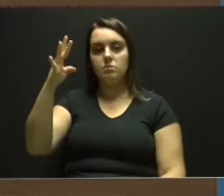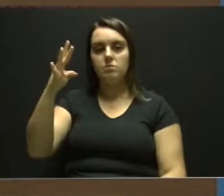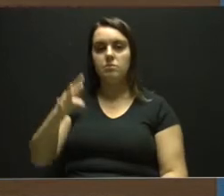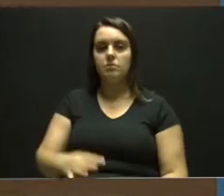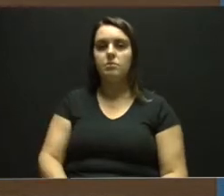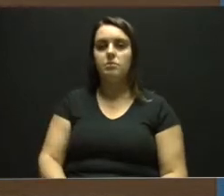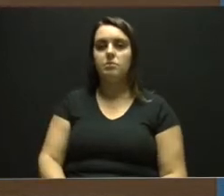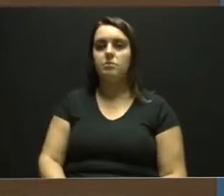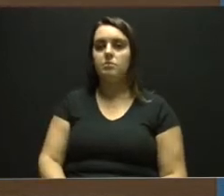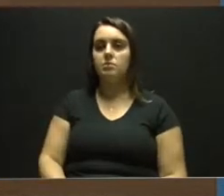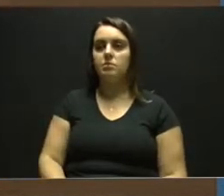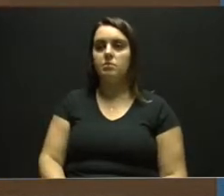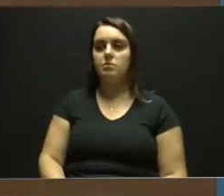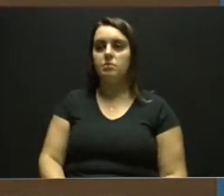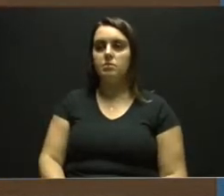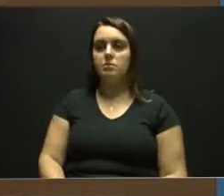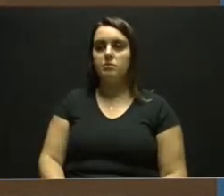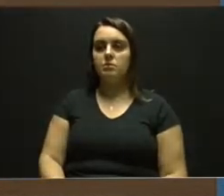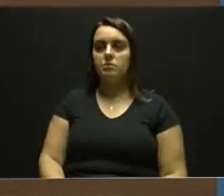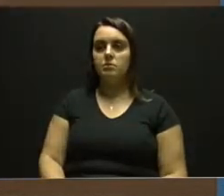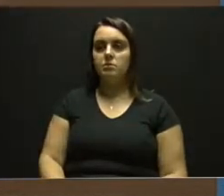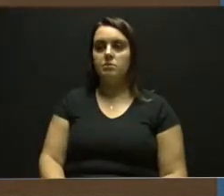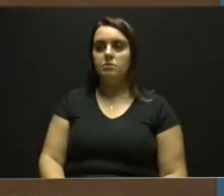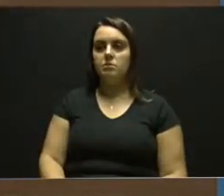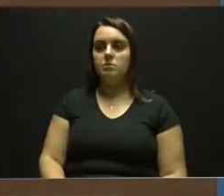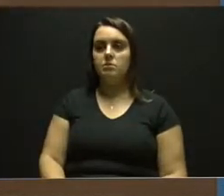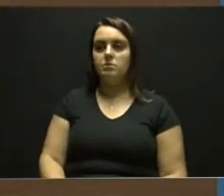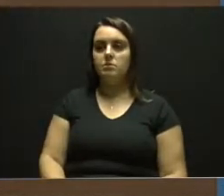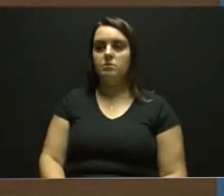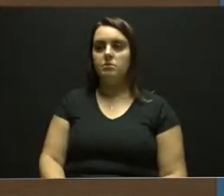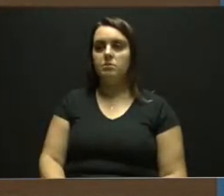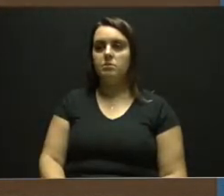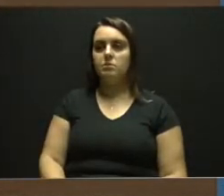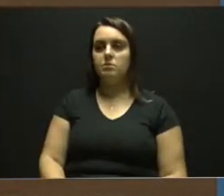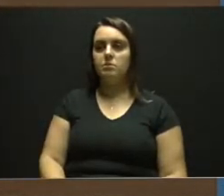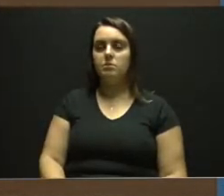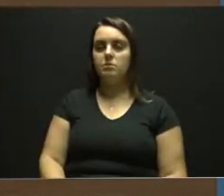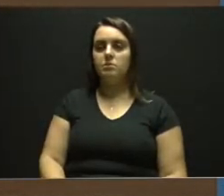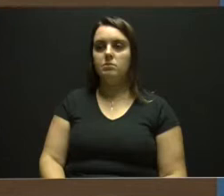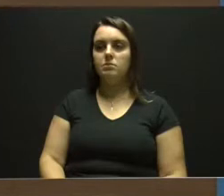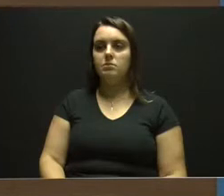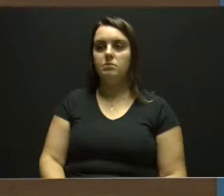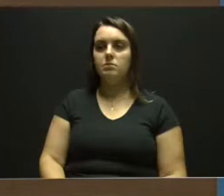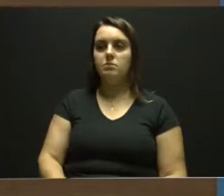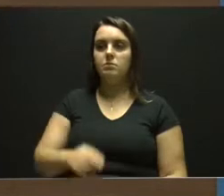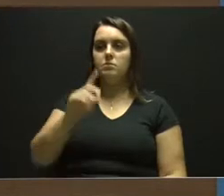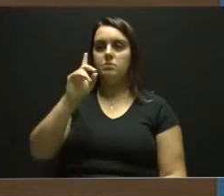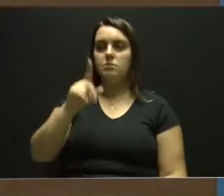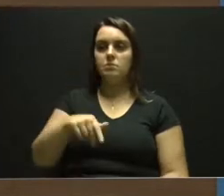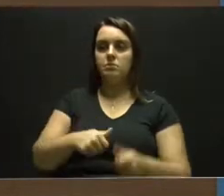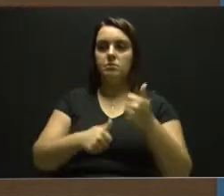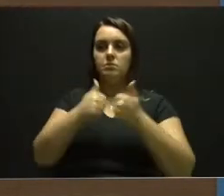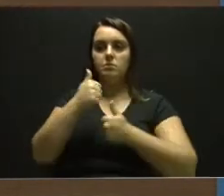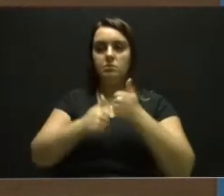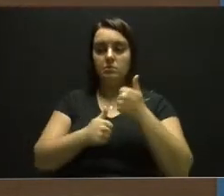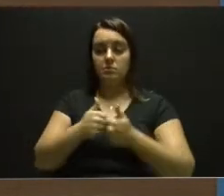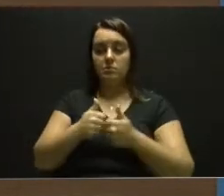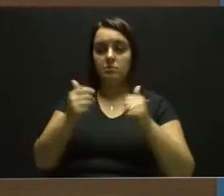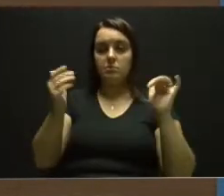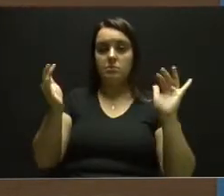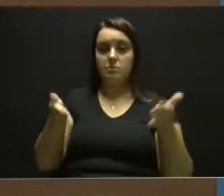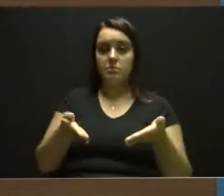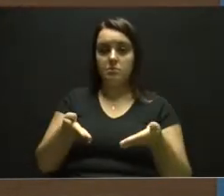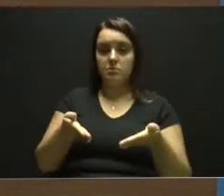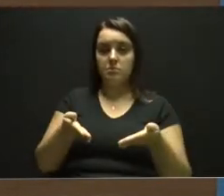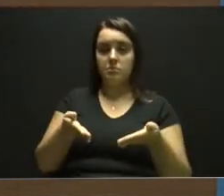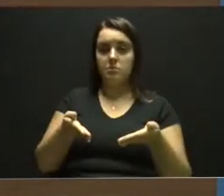o fora com meus vereador a mesa aqui é o sport o esporte hoje é um